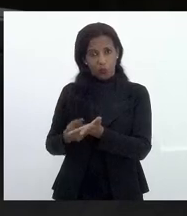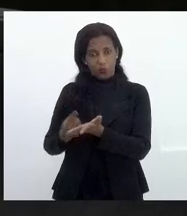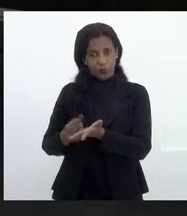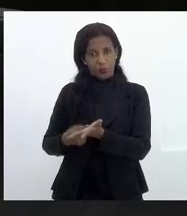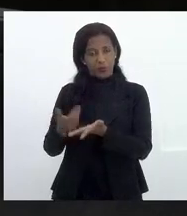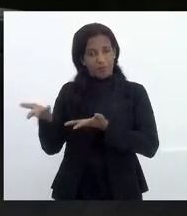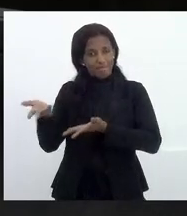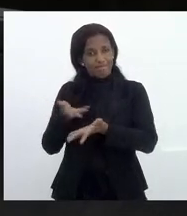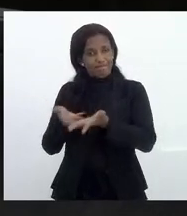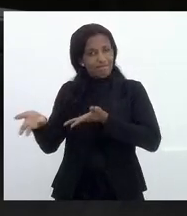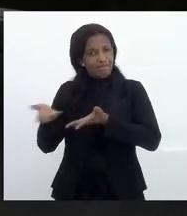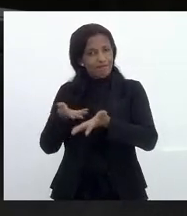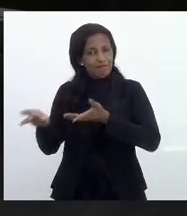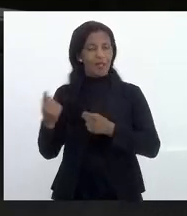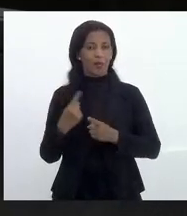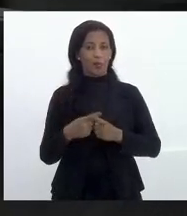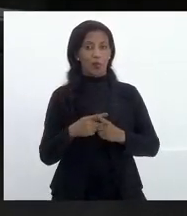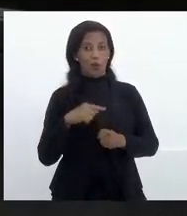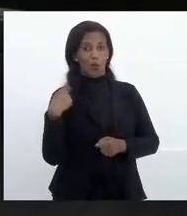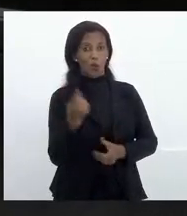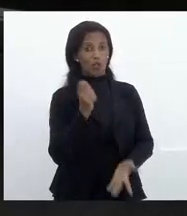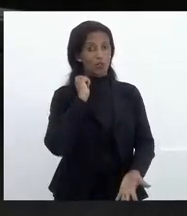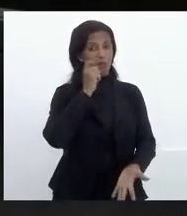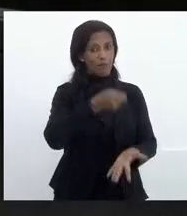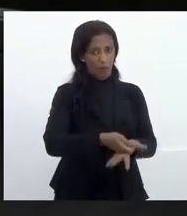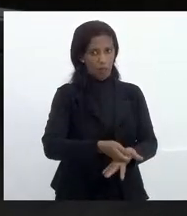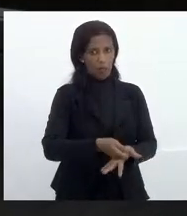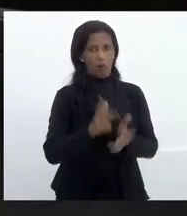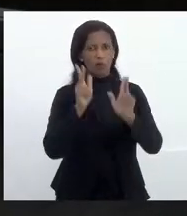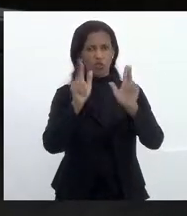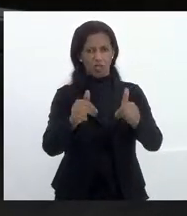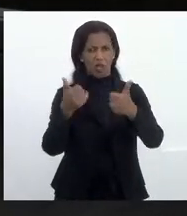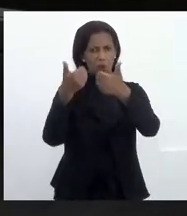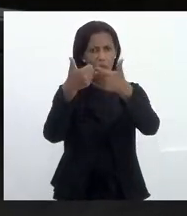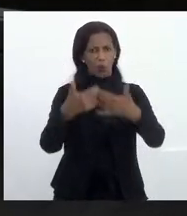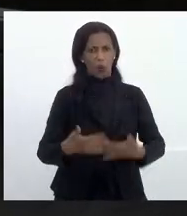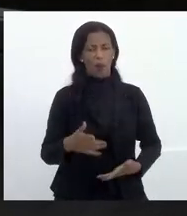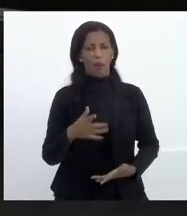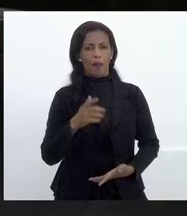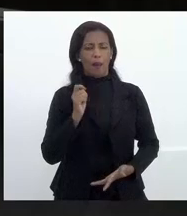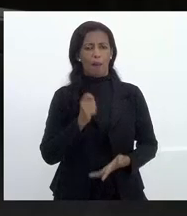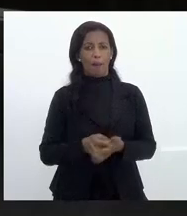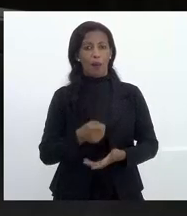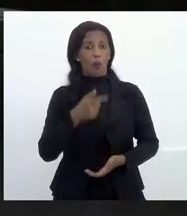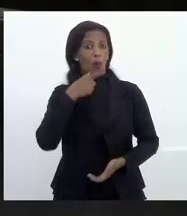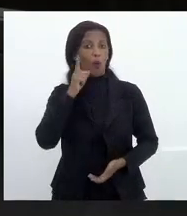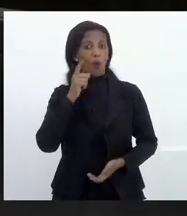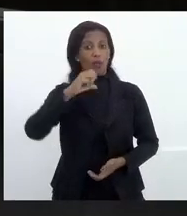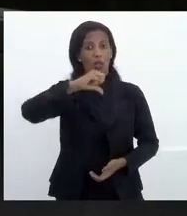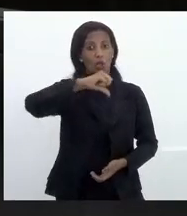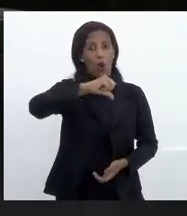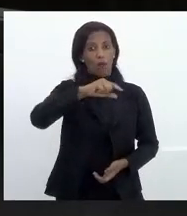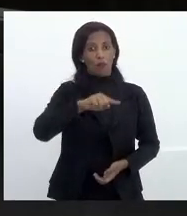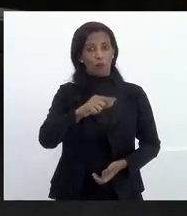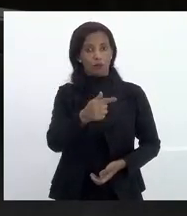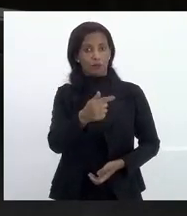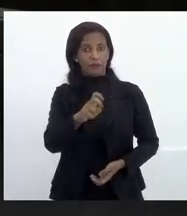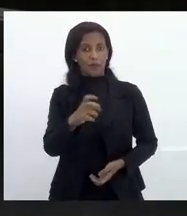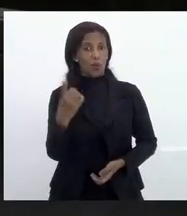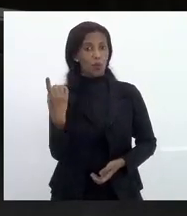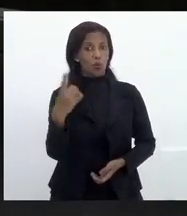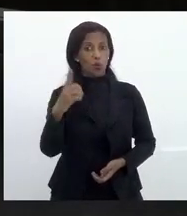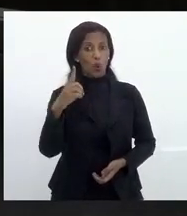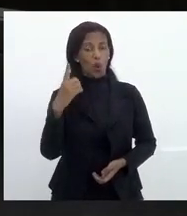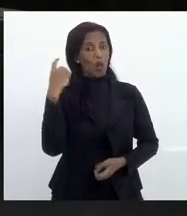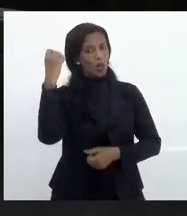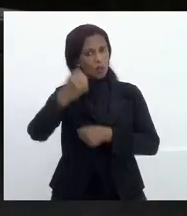um acordo porque nós pagamos Como já foi dito ontem 9/75 em dólar anuad